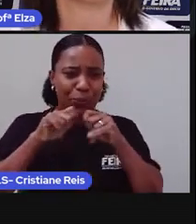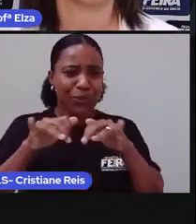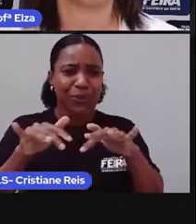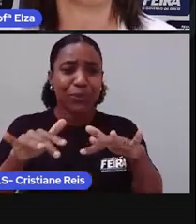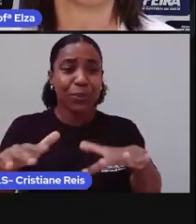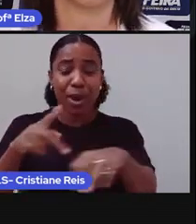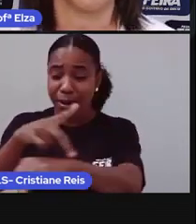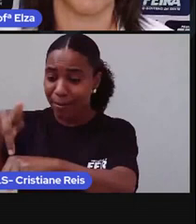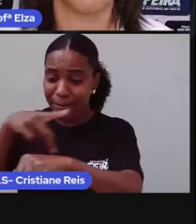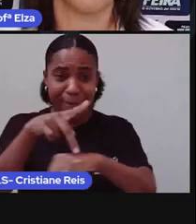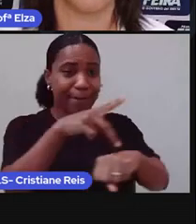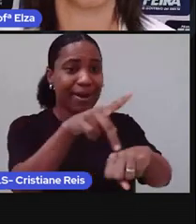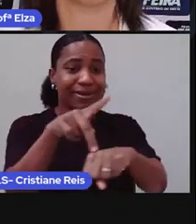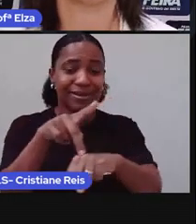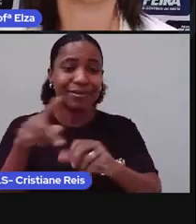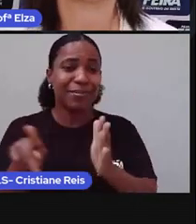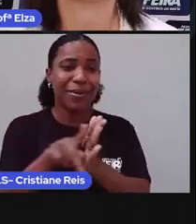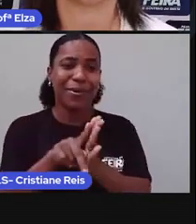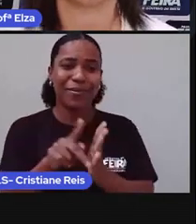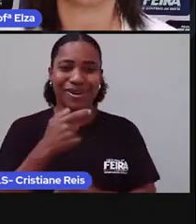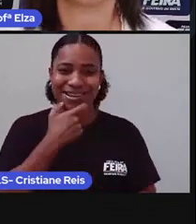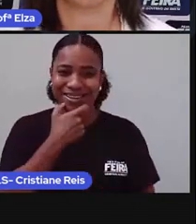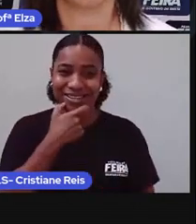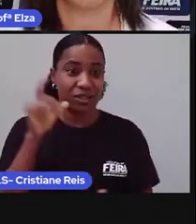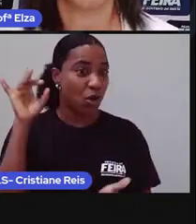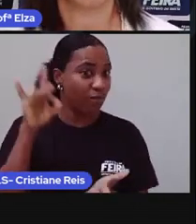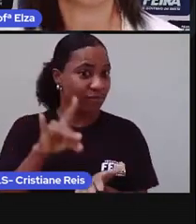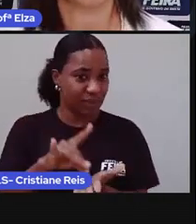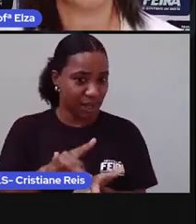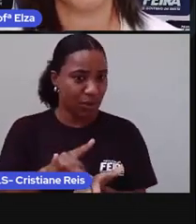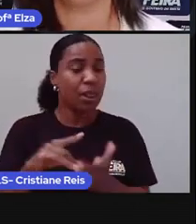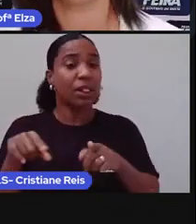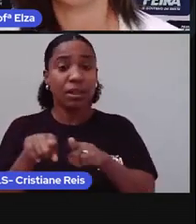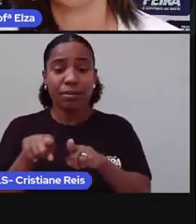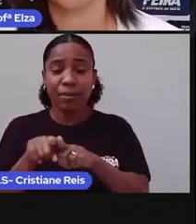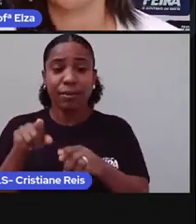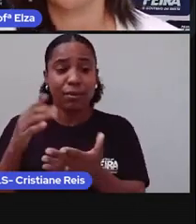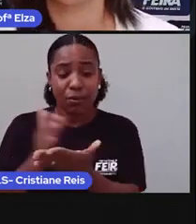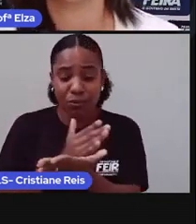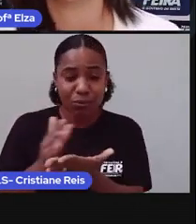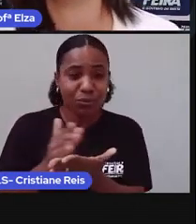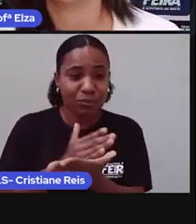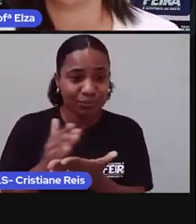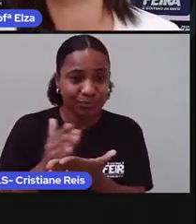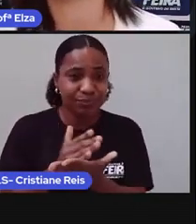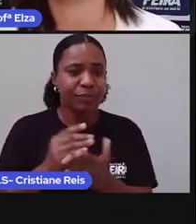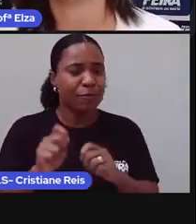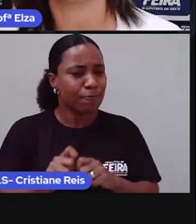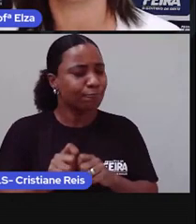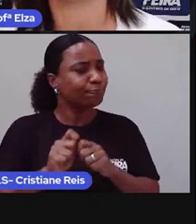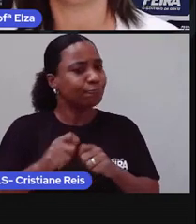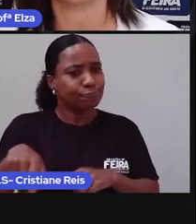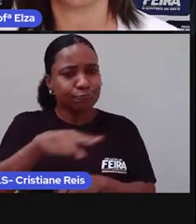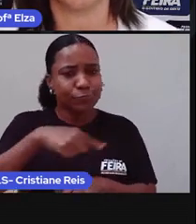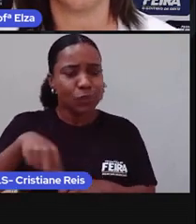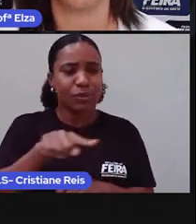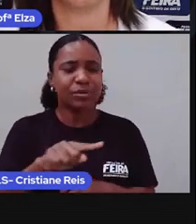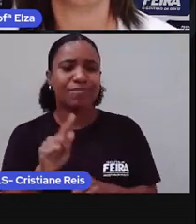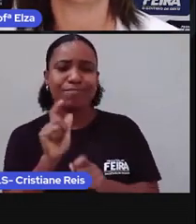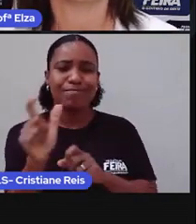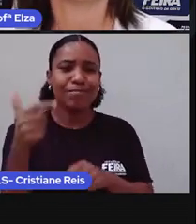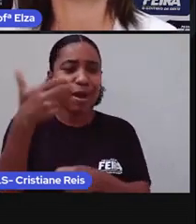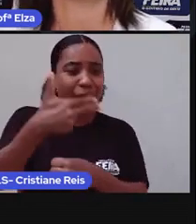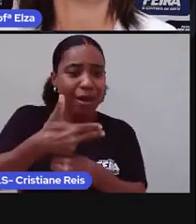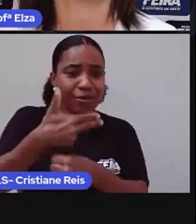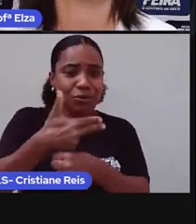que tenham essa língua estrangeira como idioma oficial, e também construir e ampliar repertório lexical